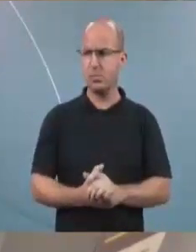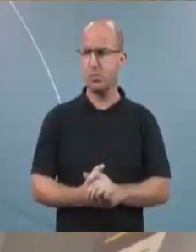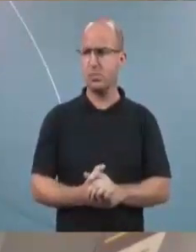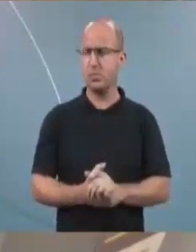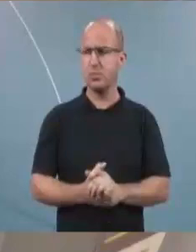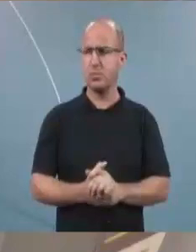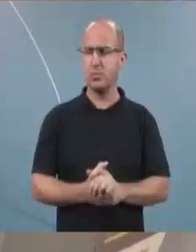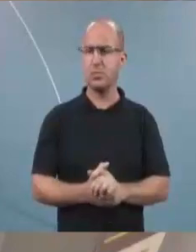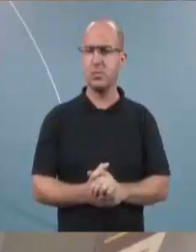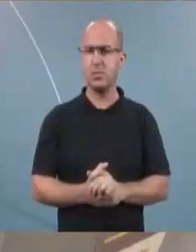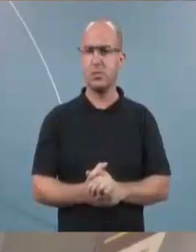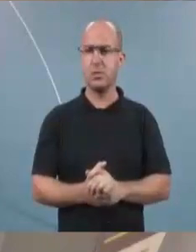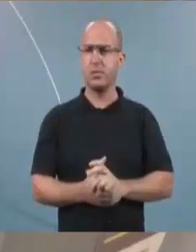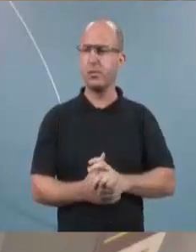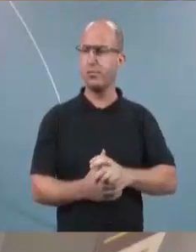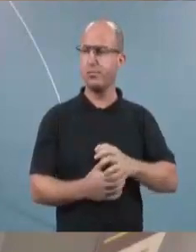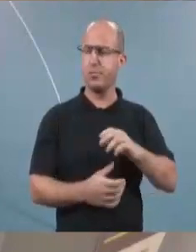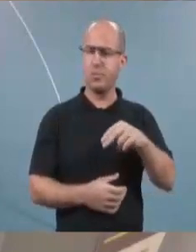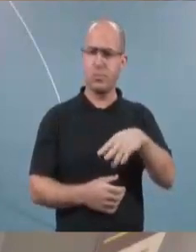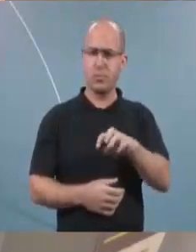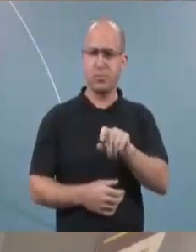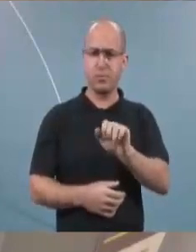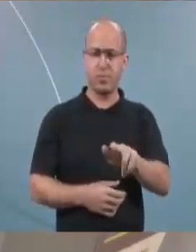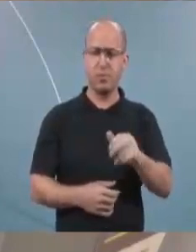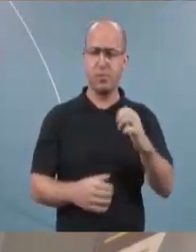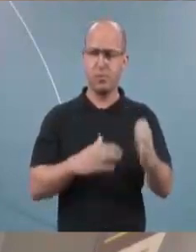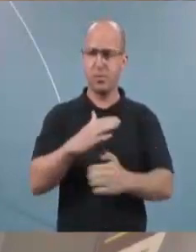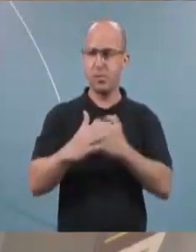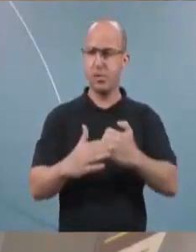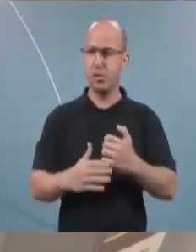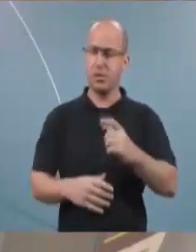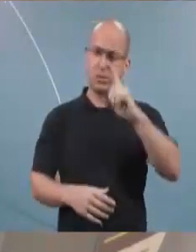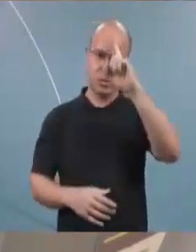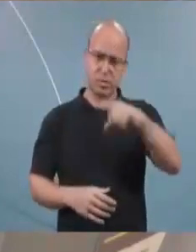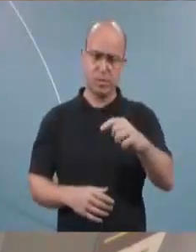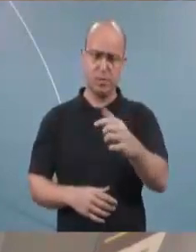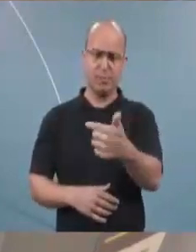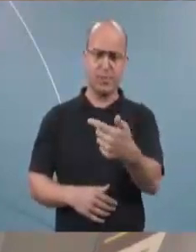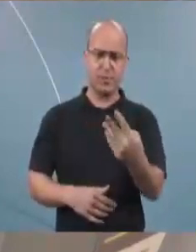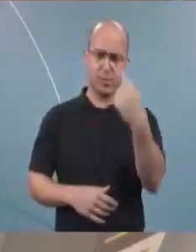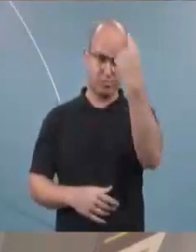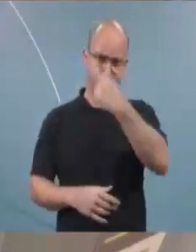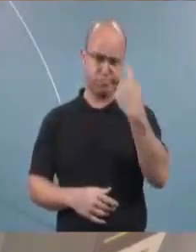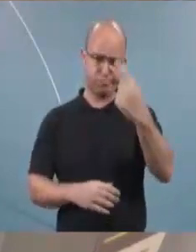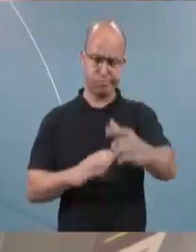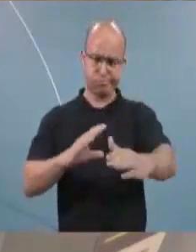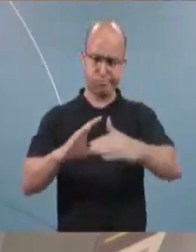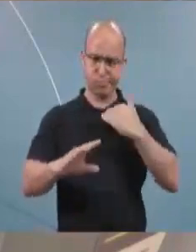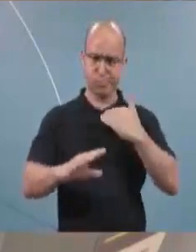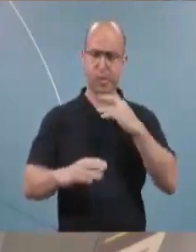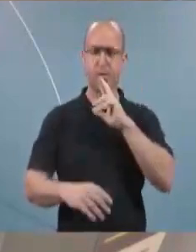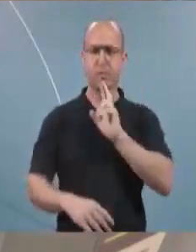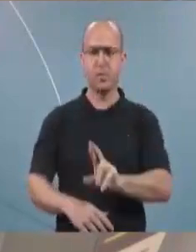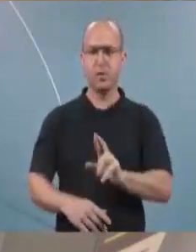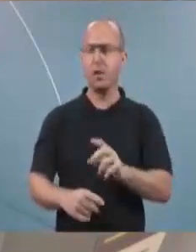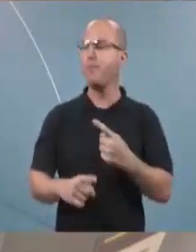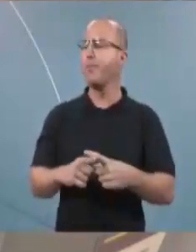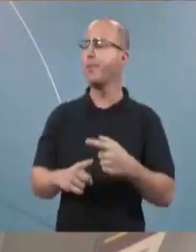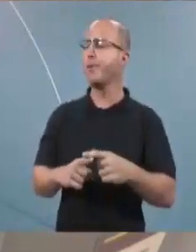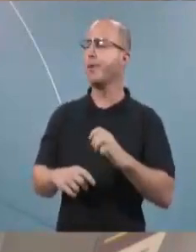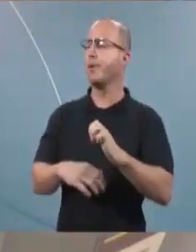notificou a empresa e pediu que a empresa em 24 horas explicasse essa situação por que as obras estão